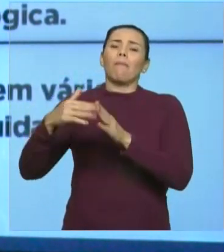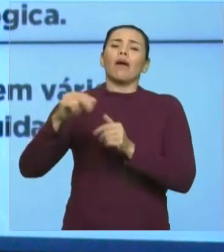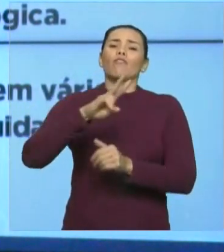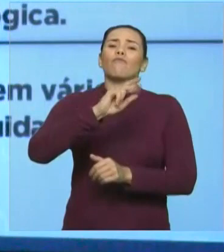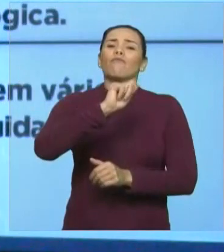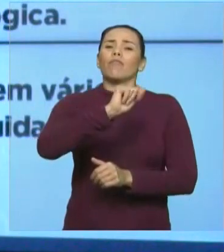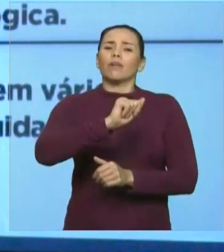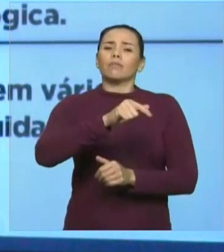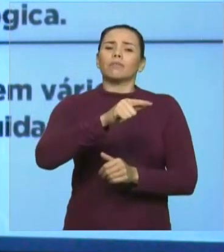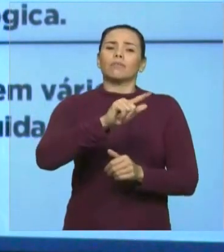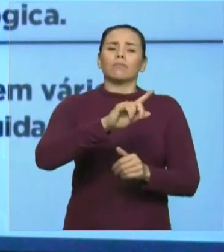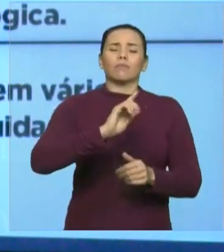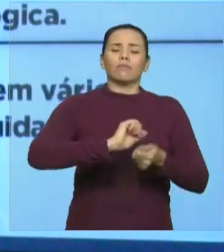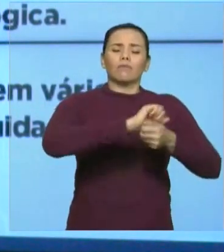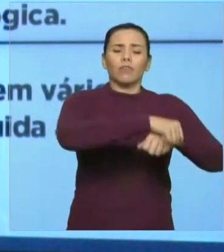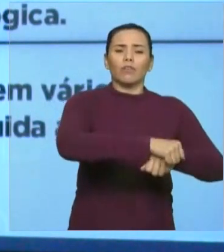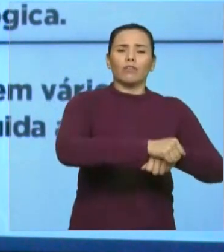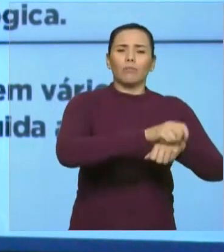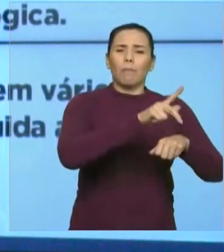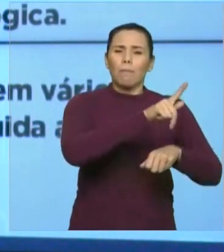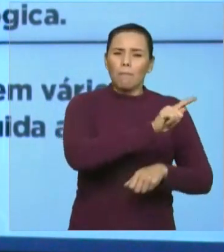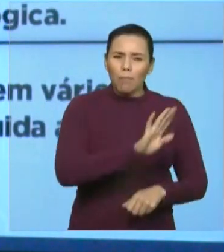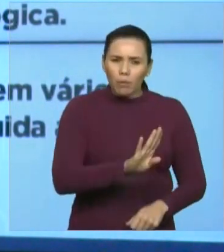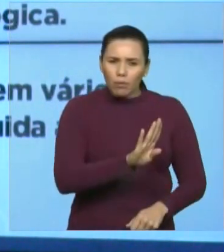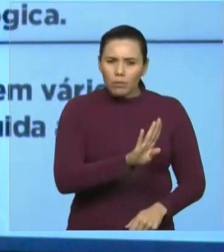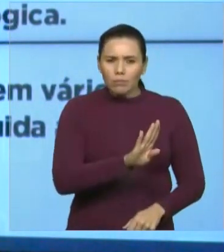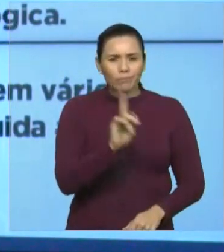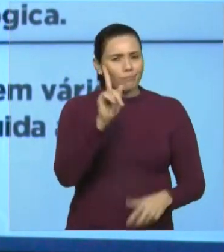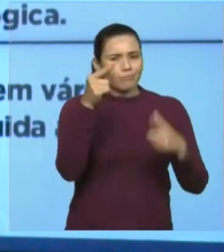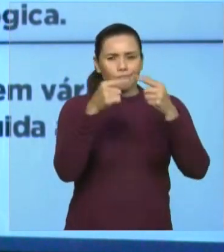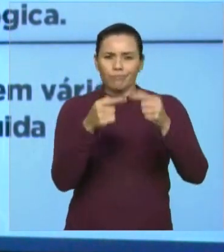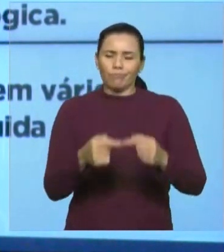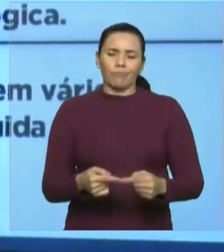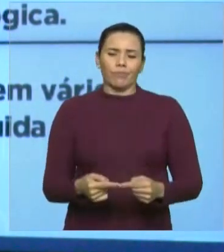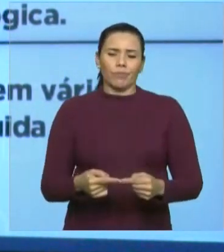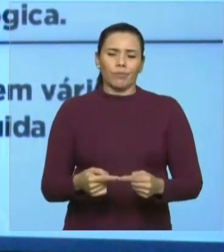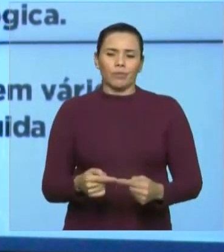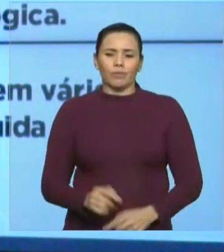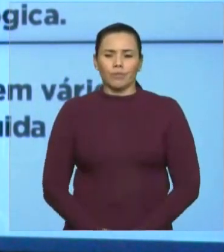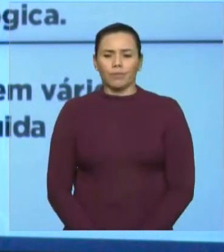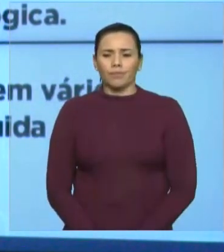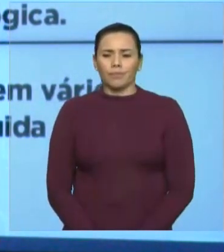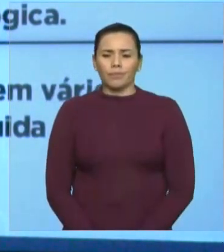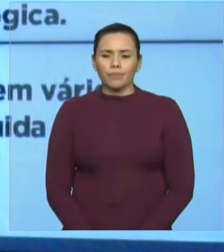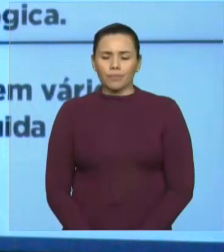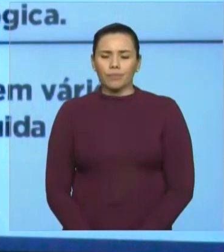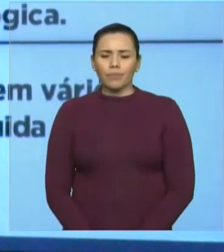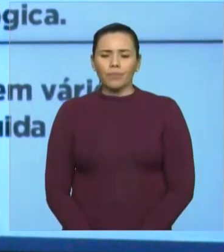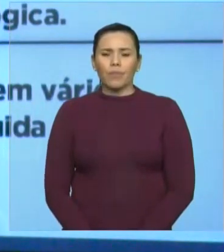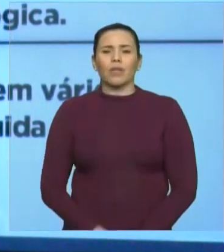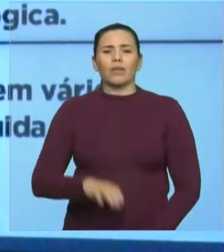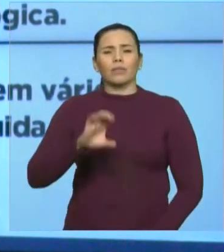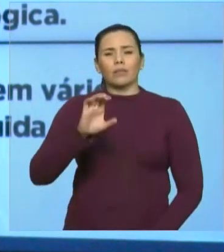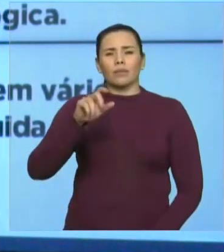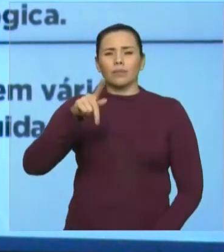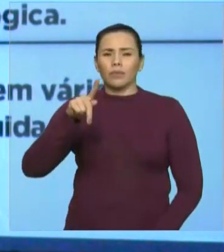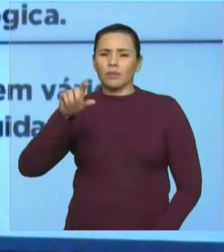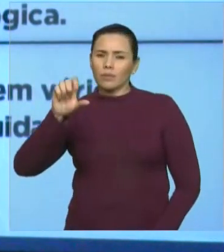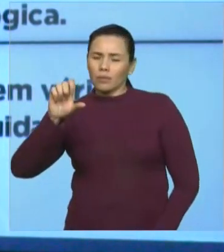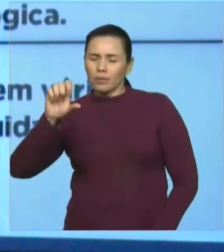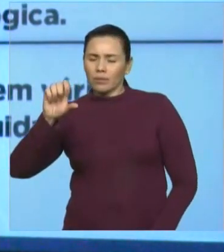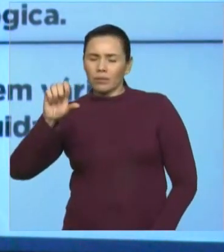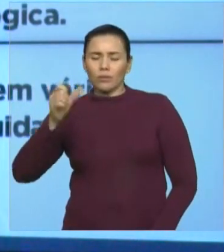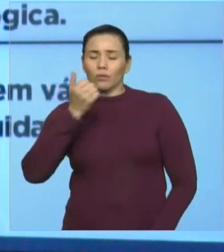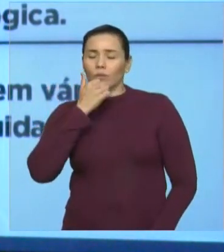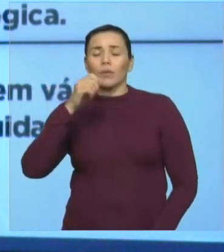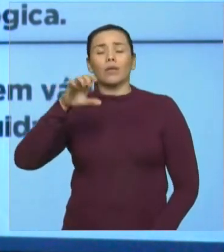o enfrentamento à jurisprudência e o entendimento que já existe hoje, que é pacífico. Segundo, o CPC 2015, ele diz o seguinte: